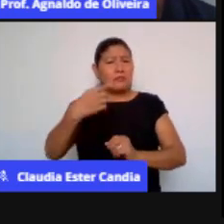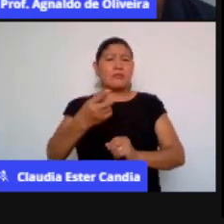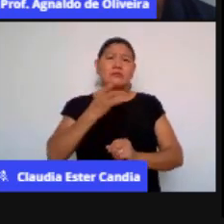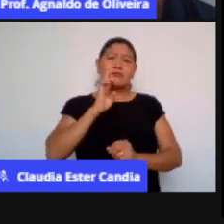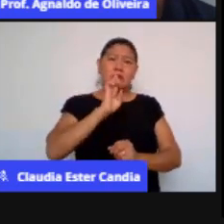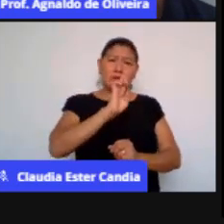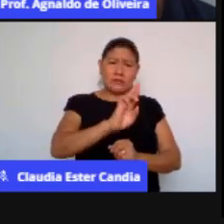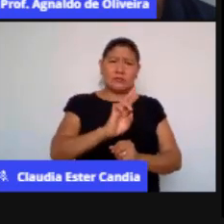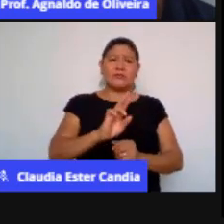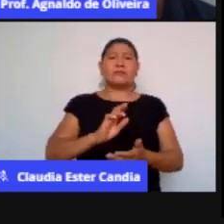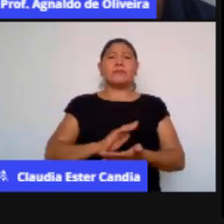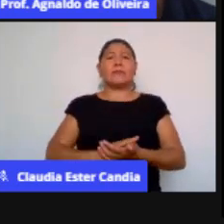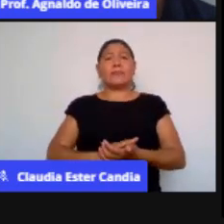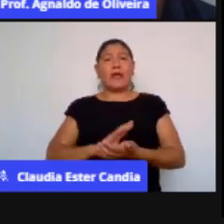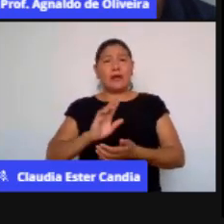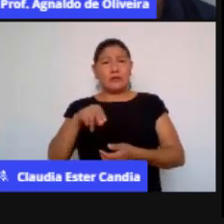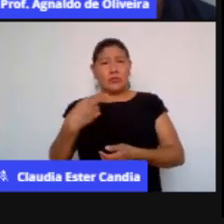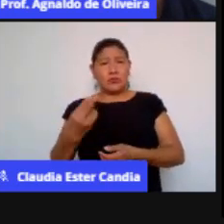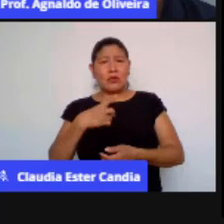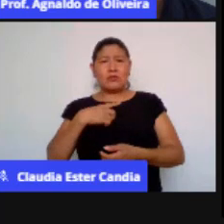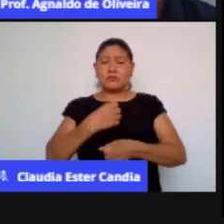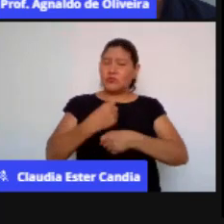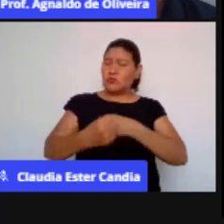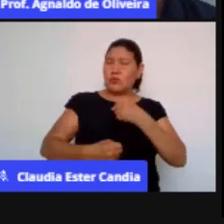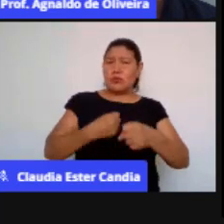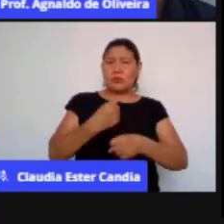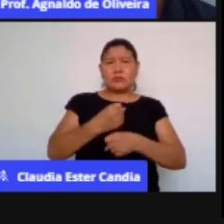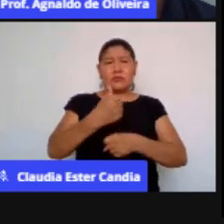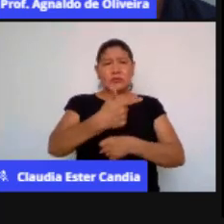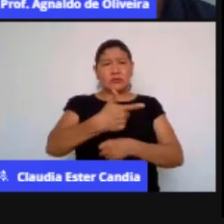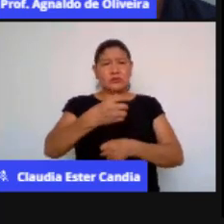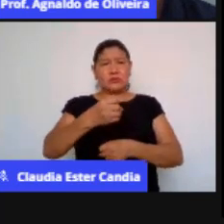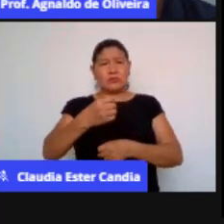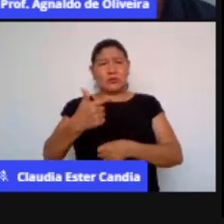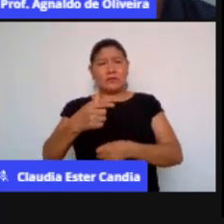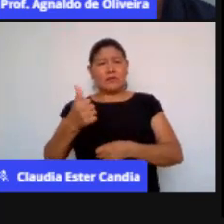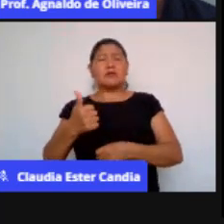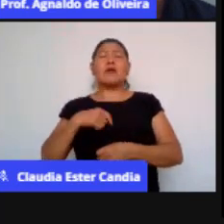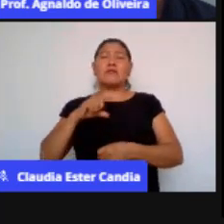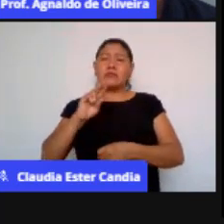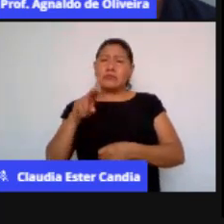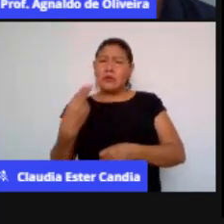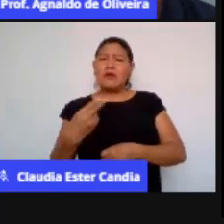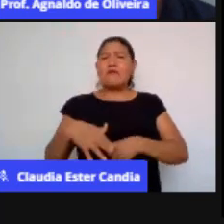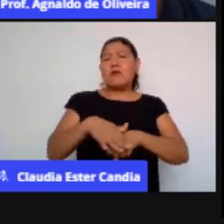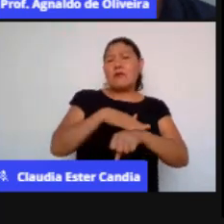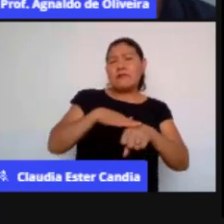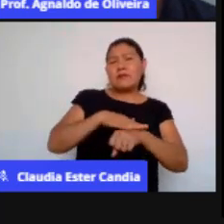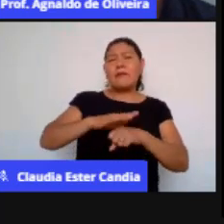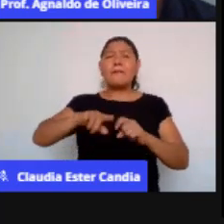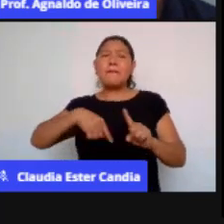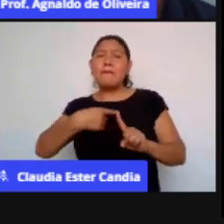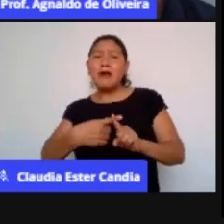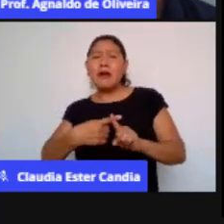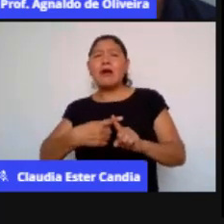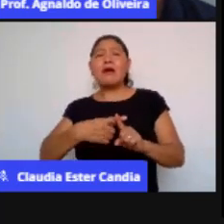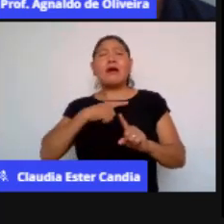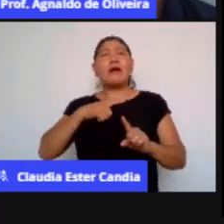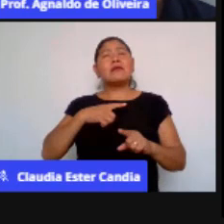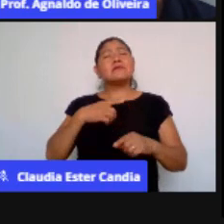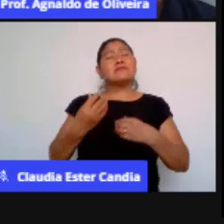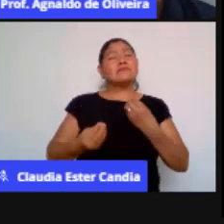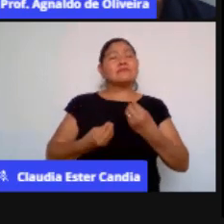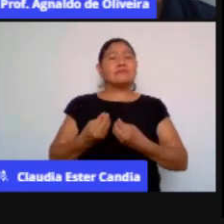desse próximo ano, desse ano de 2021, a gente vai estar dialogando mais, espero estar junto com vocês, da saudade, né? Ter